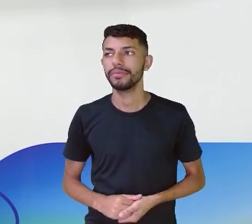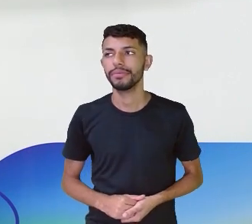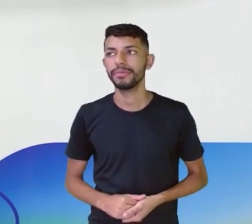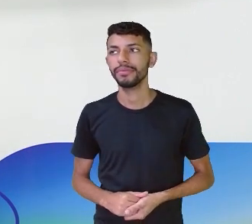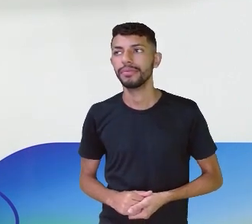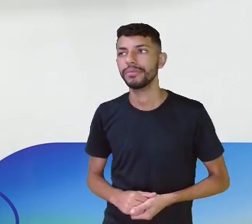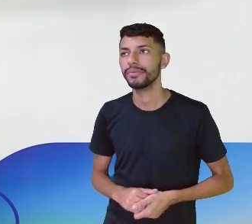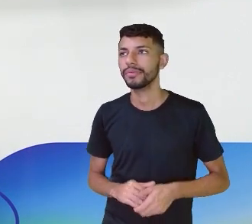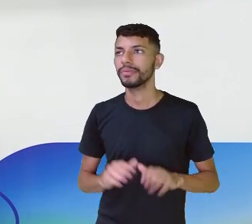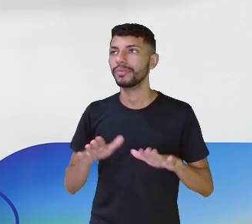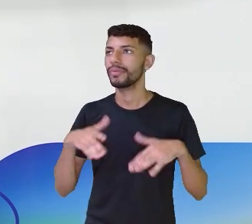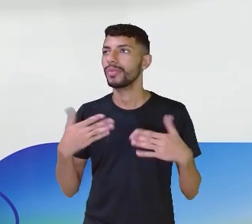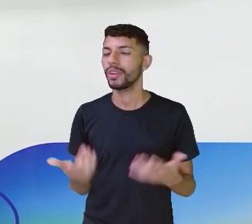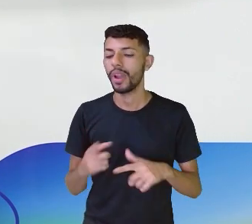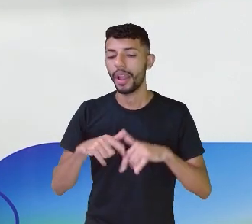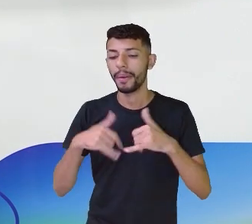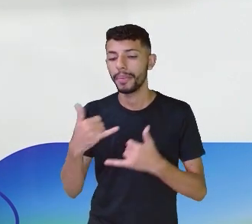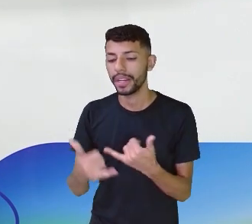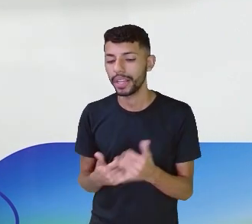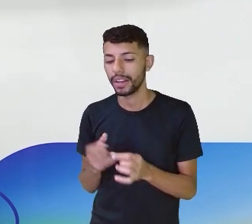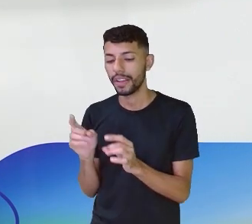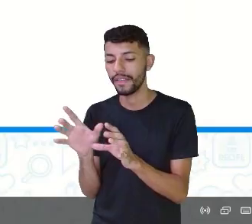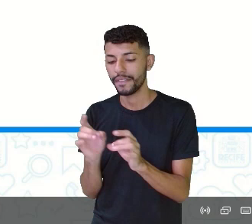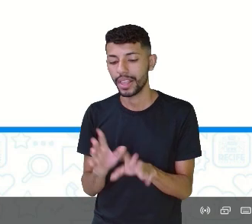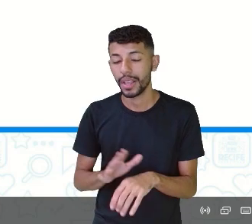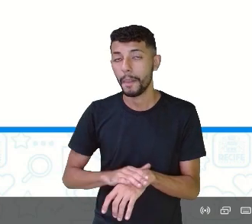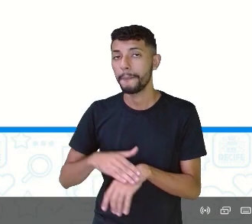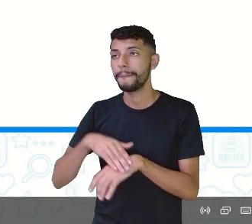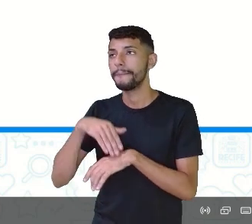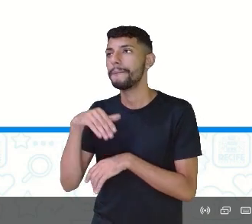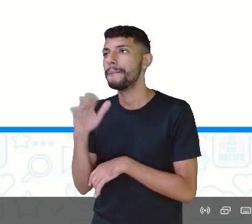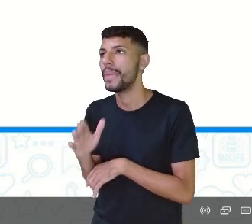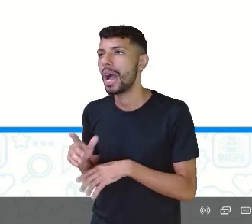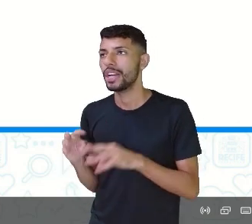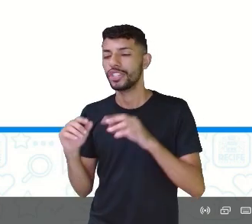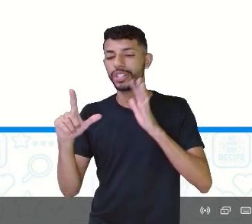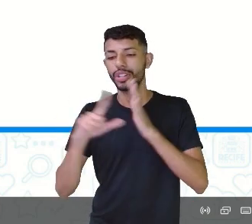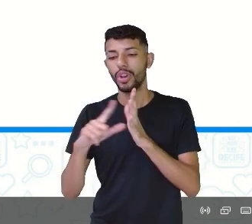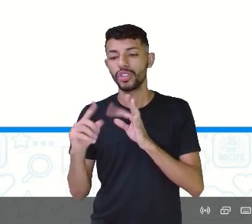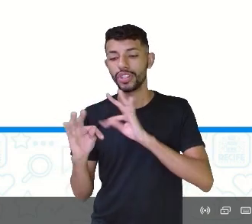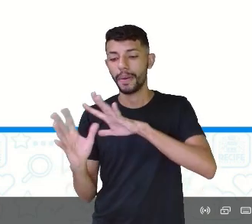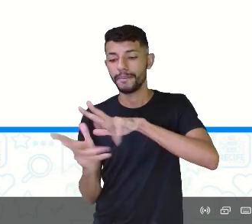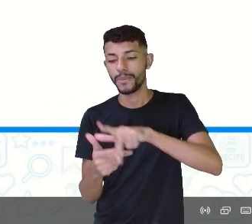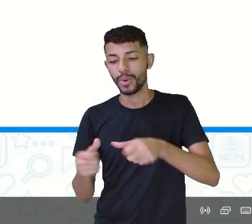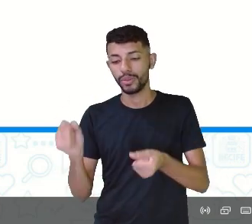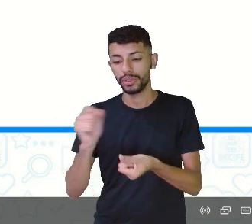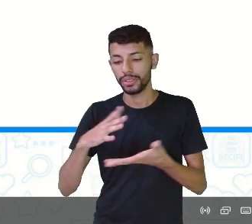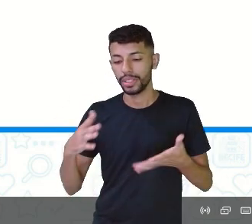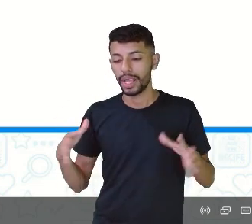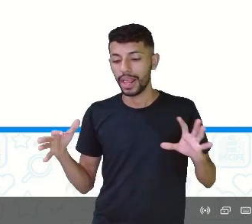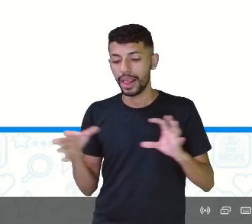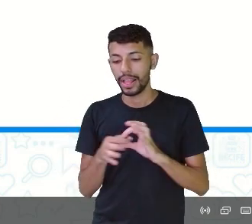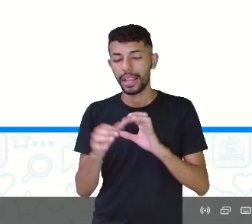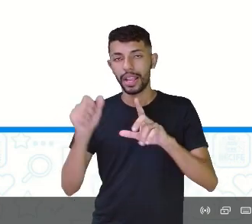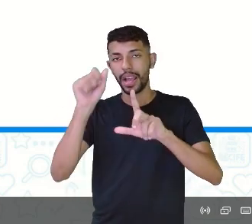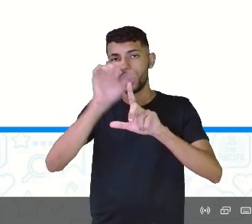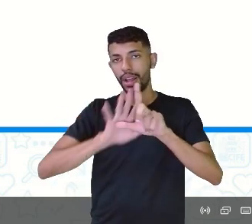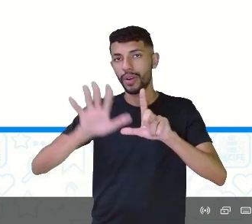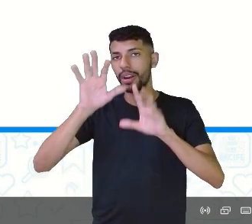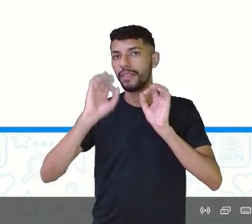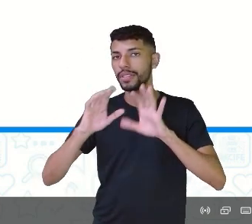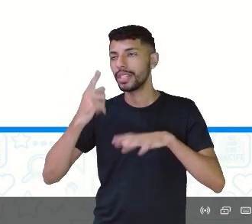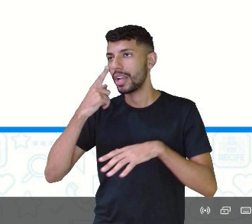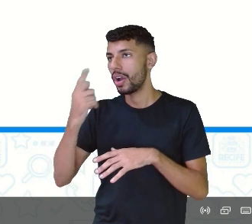Quais foram os brinquedos mais vendidos pela loja Mundo Encantado? De acordo com o gráfico, não